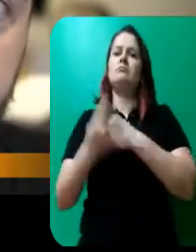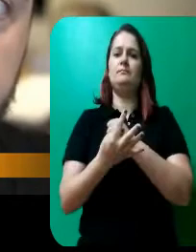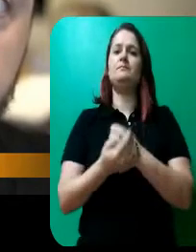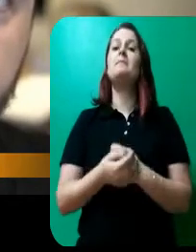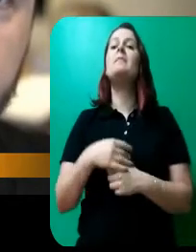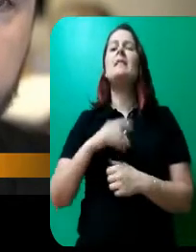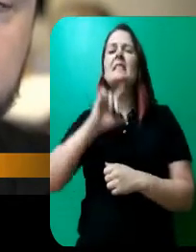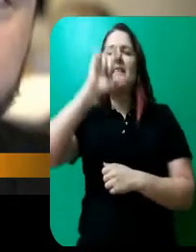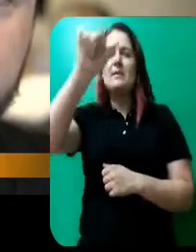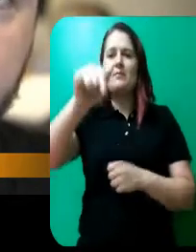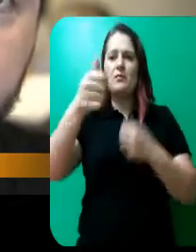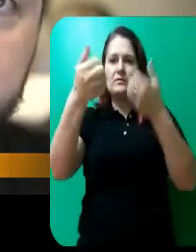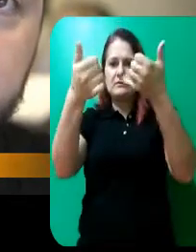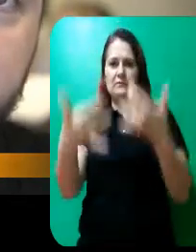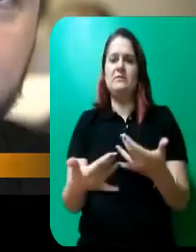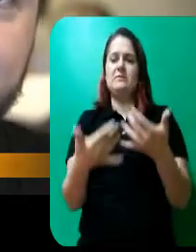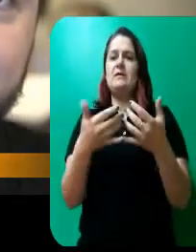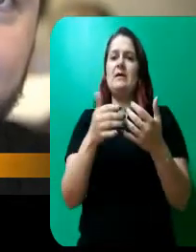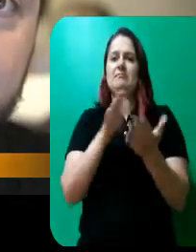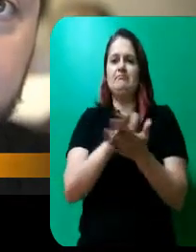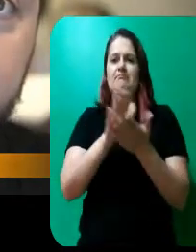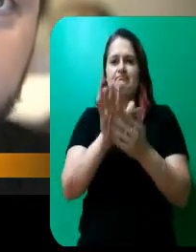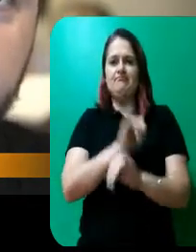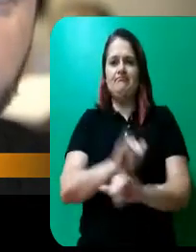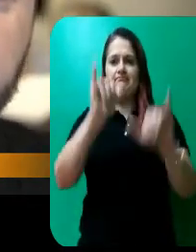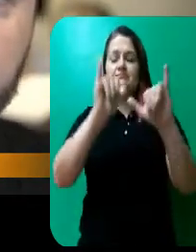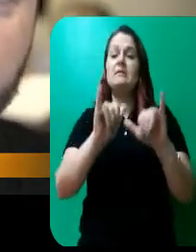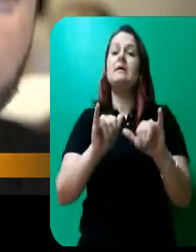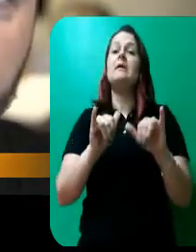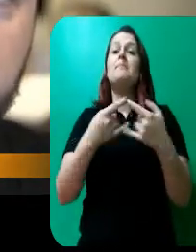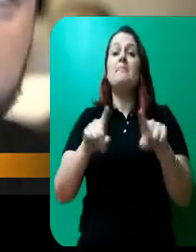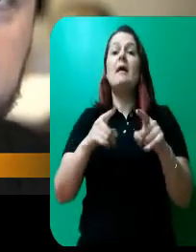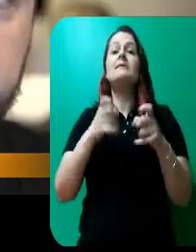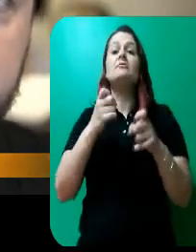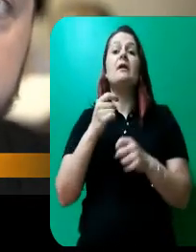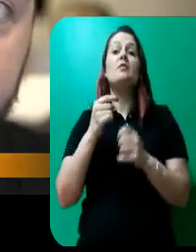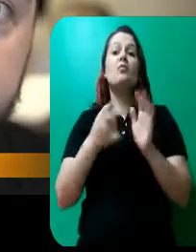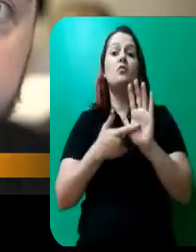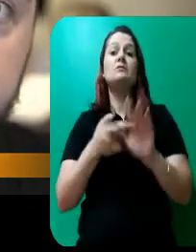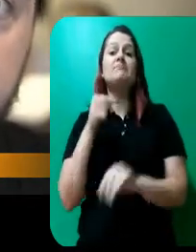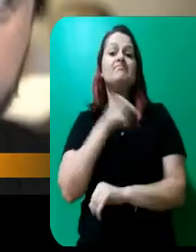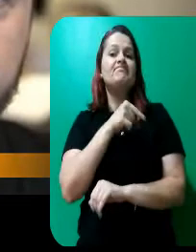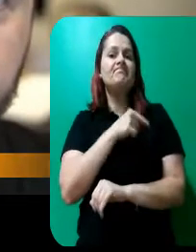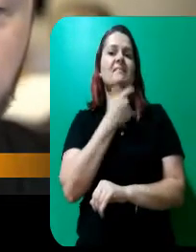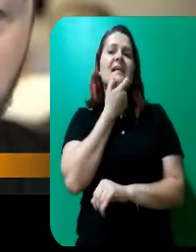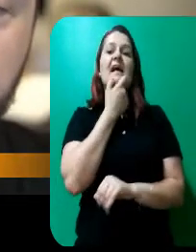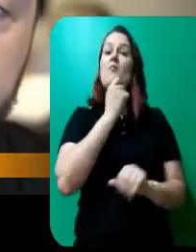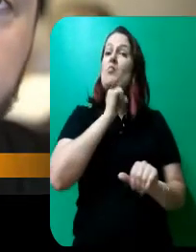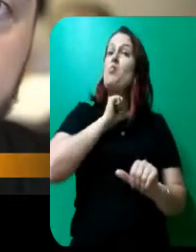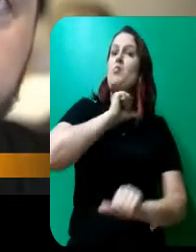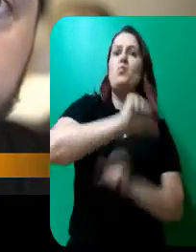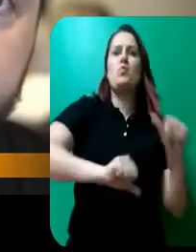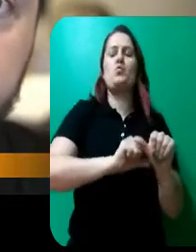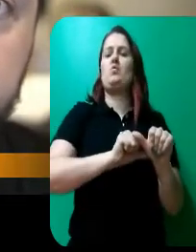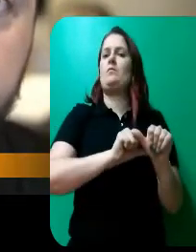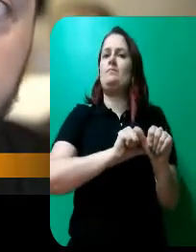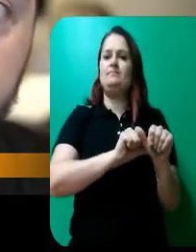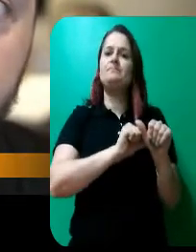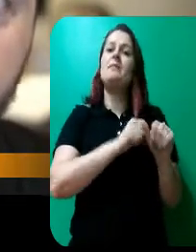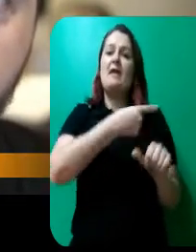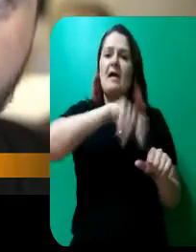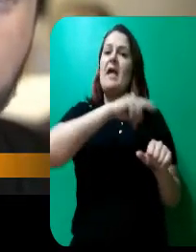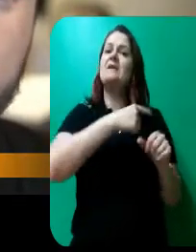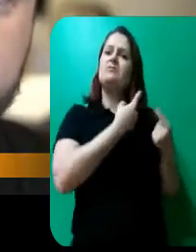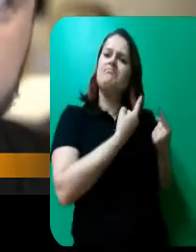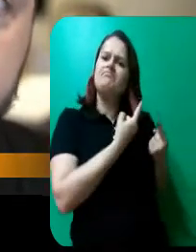vocês com eles. Eu só queria que vocês marcassem que a Inglaterra mudou completamente o que eles fazem e vão tentar combater o coronavírus de todo jeito